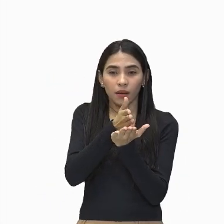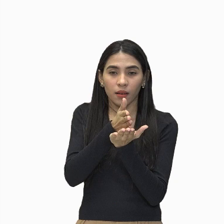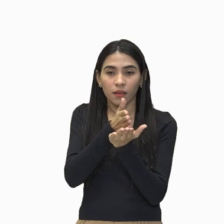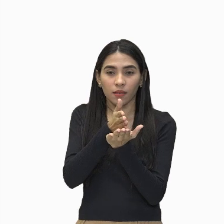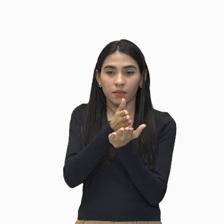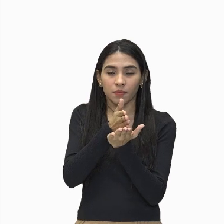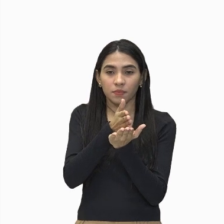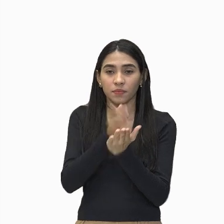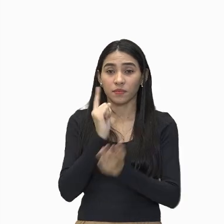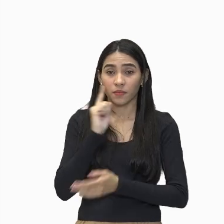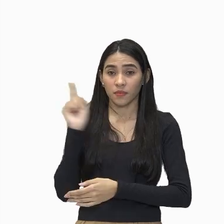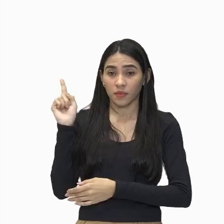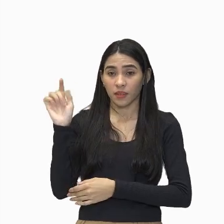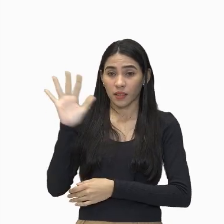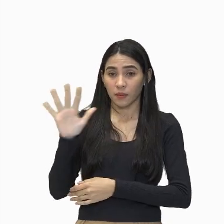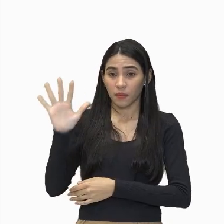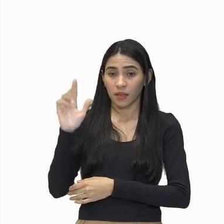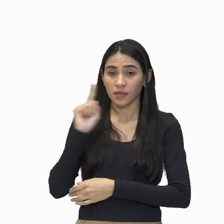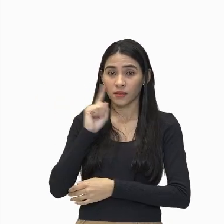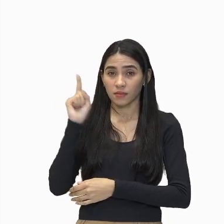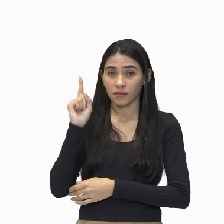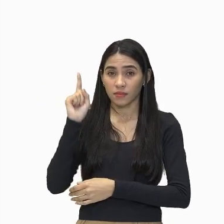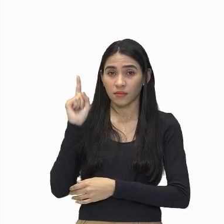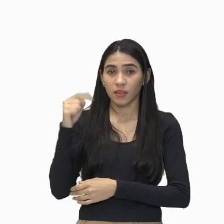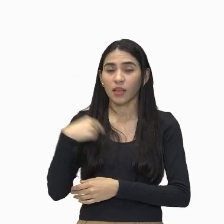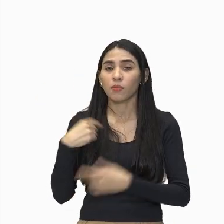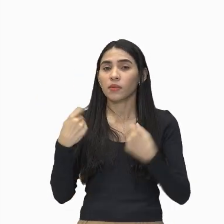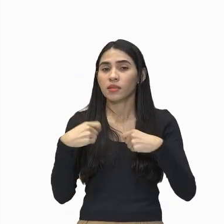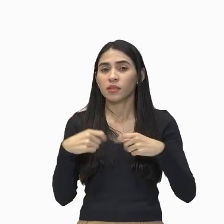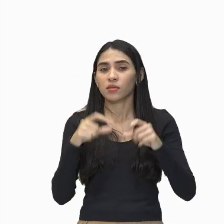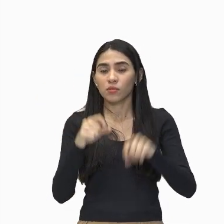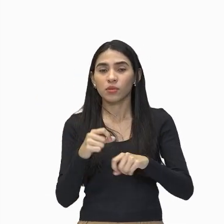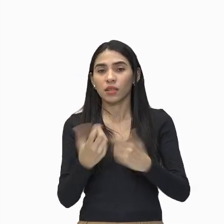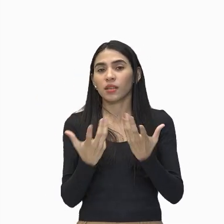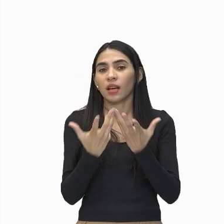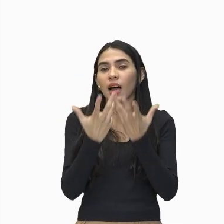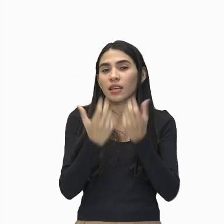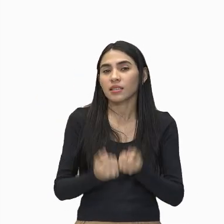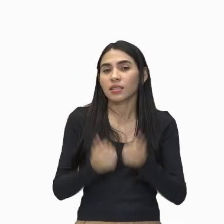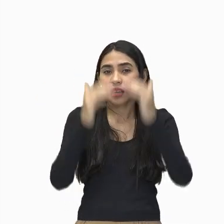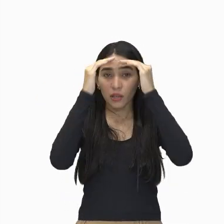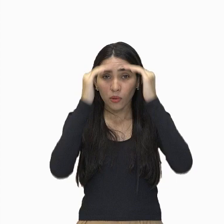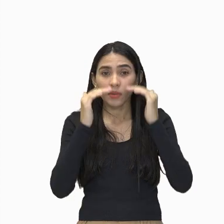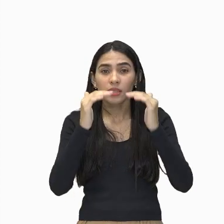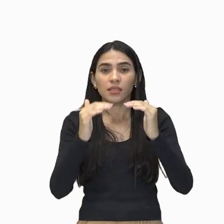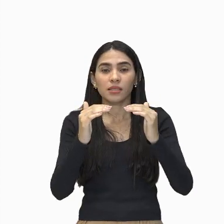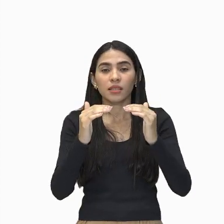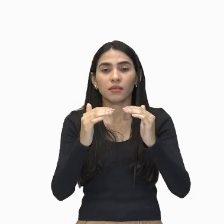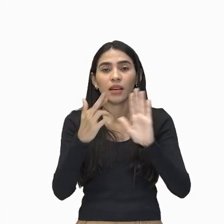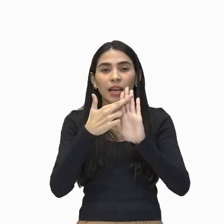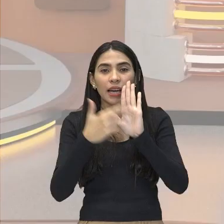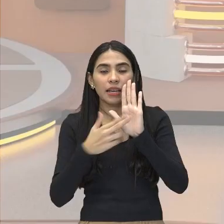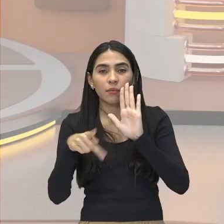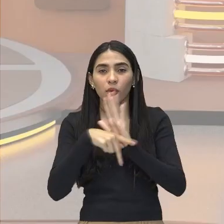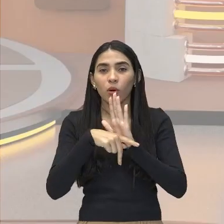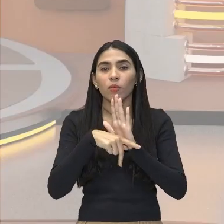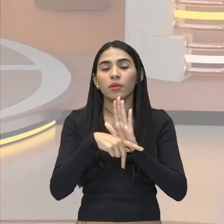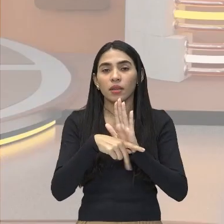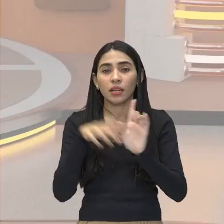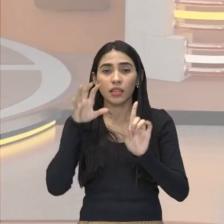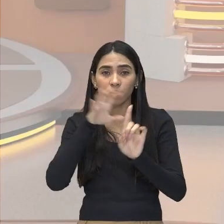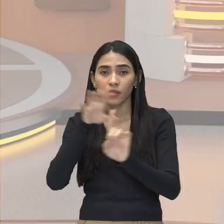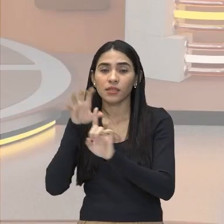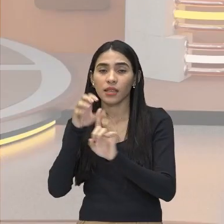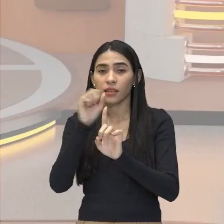né? Eu tenho que fazer o quê? Eu tenho que me adequar a essa sociedade. Eu tenho que fazer o